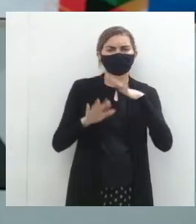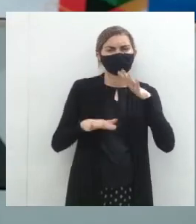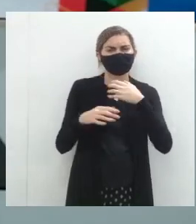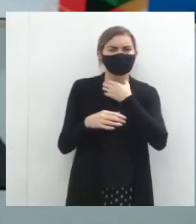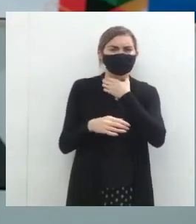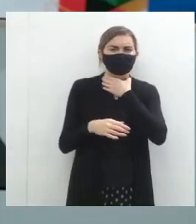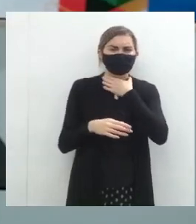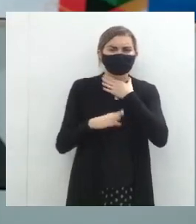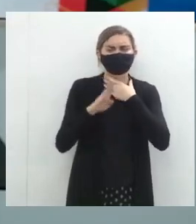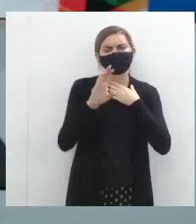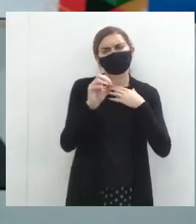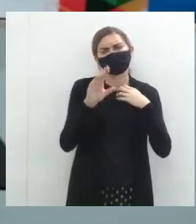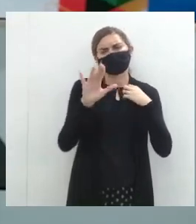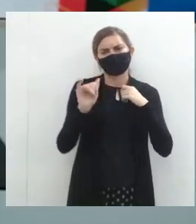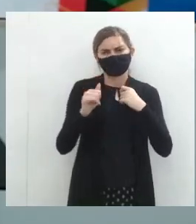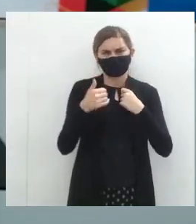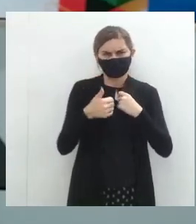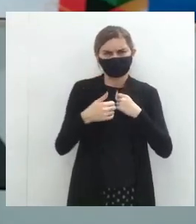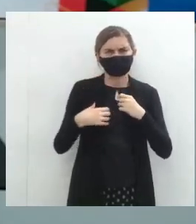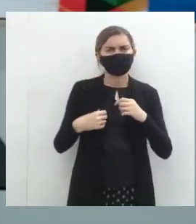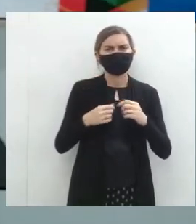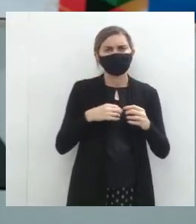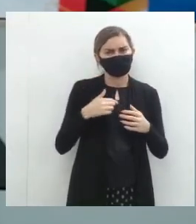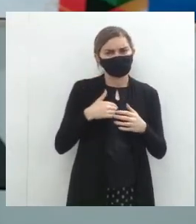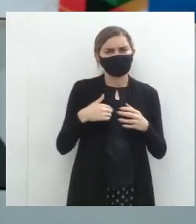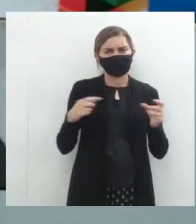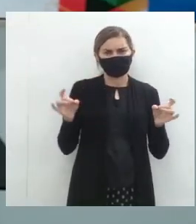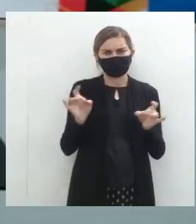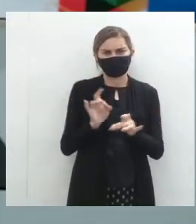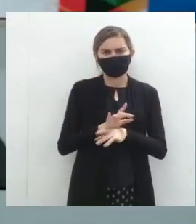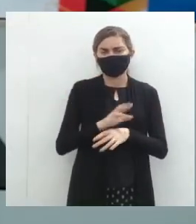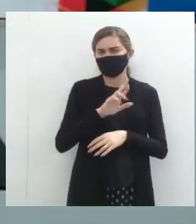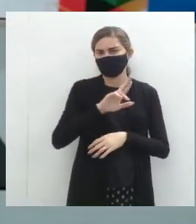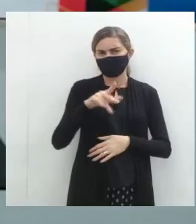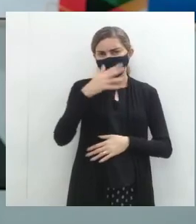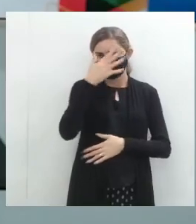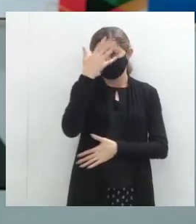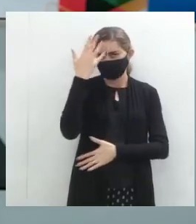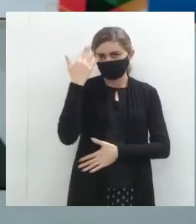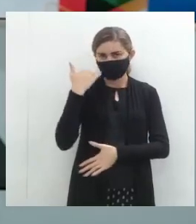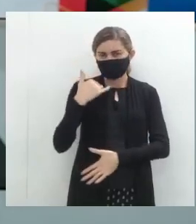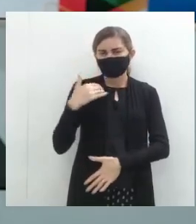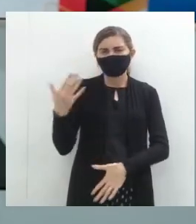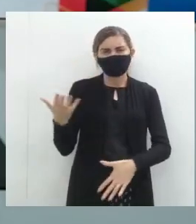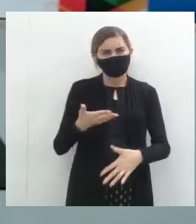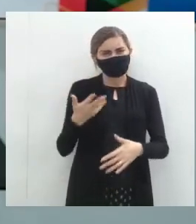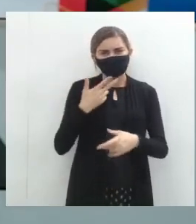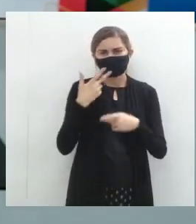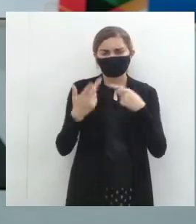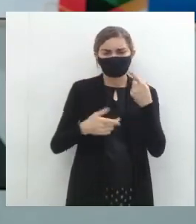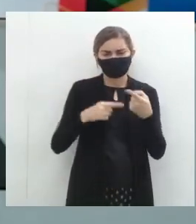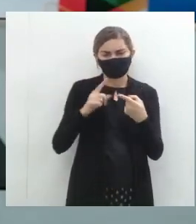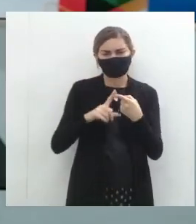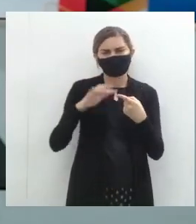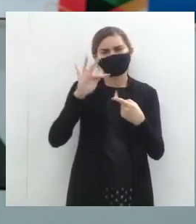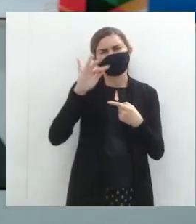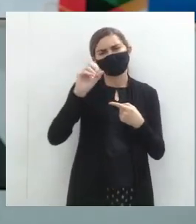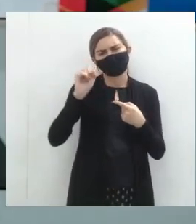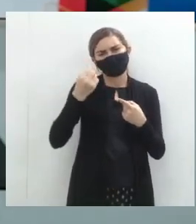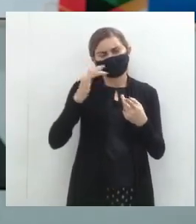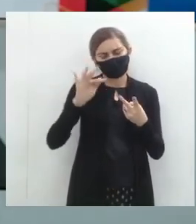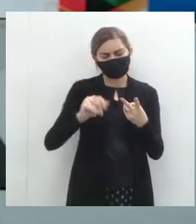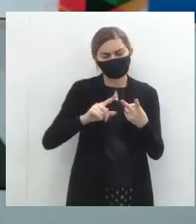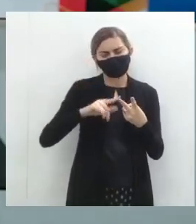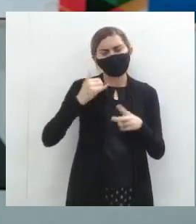formando bócio. Tranquilo? Então, pra gente fechar hoje, não esquece, tá? Hoje a gente falou do fósforo,